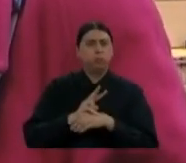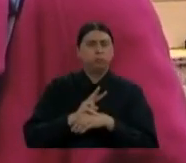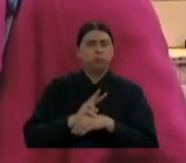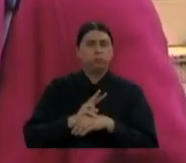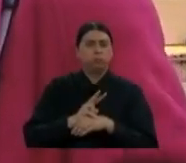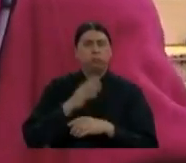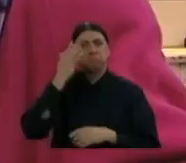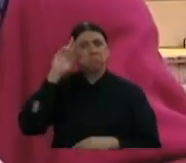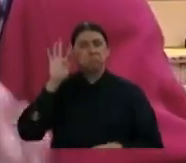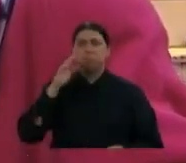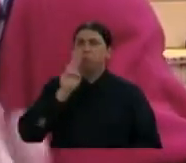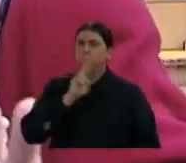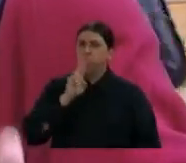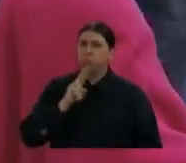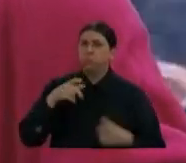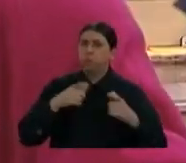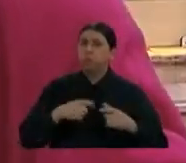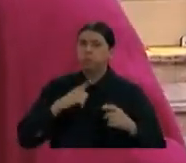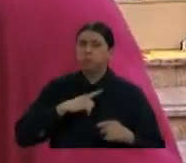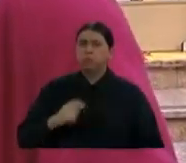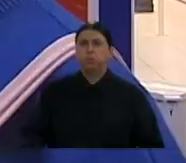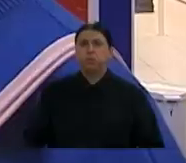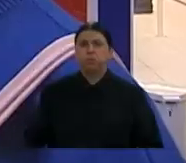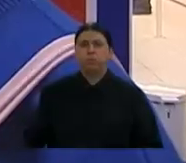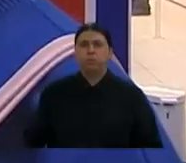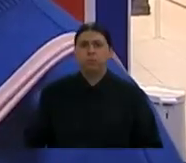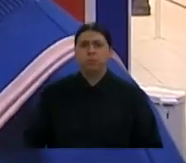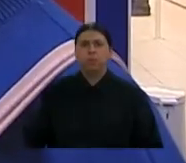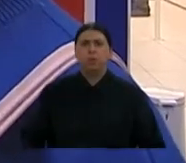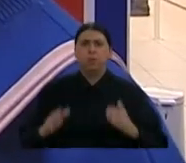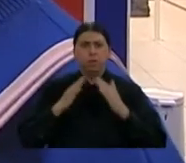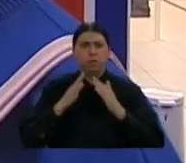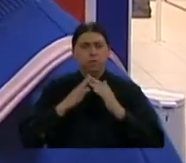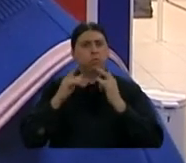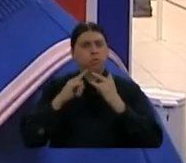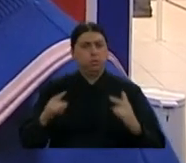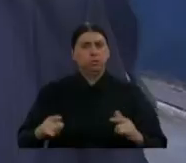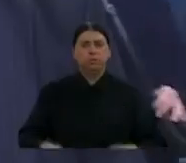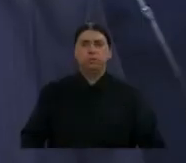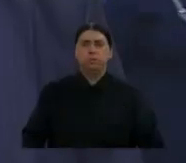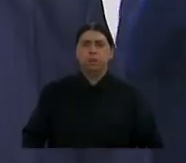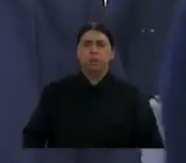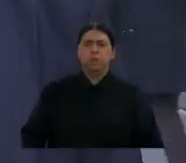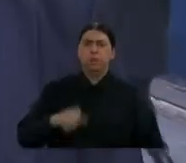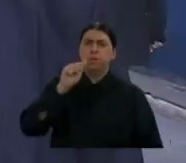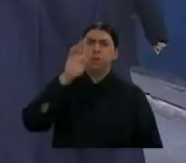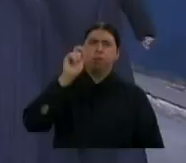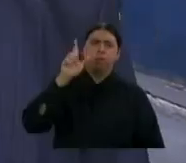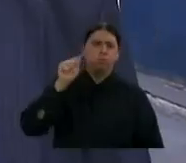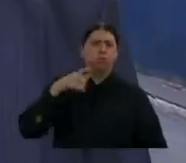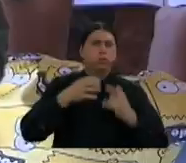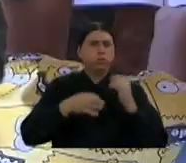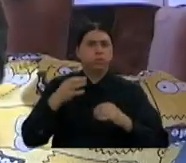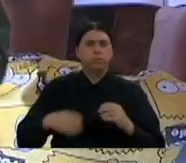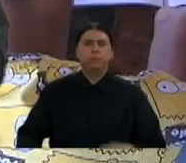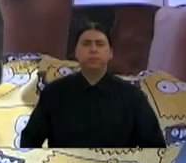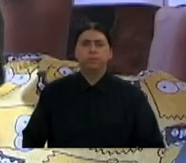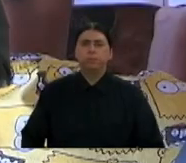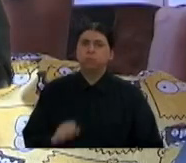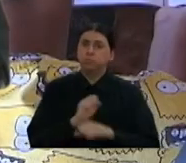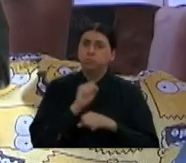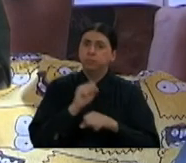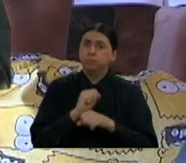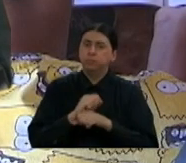não sei o nome nem o lugar não sei que tem um machucado de instituição e abriga 12 nos distintos enquanto